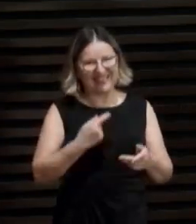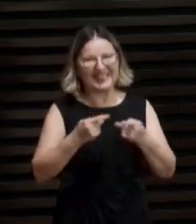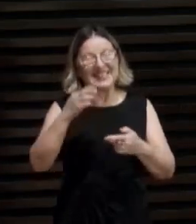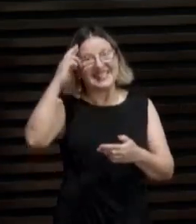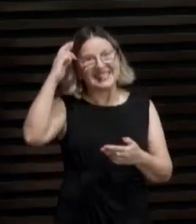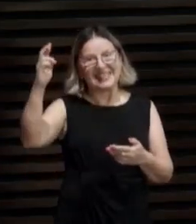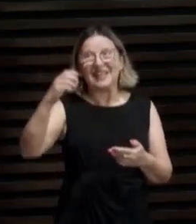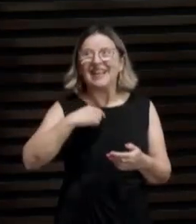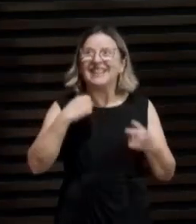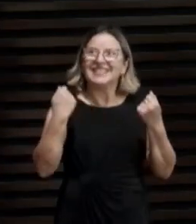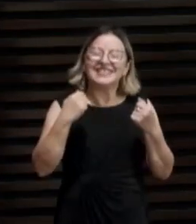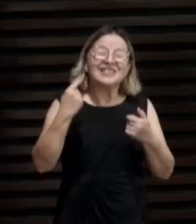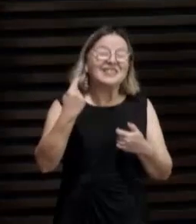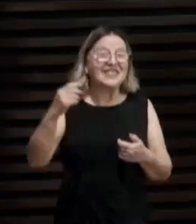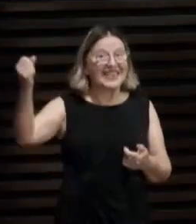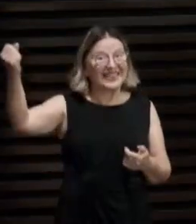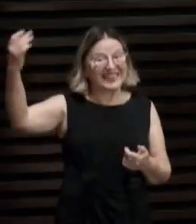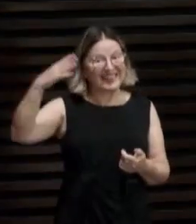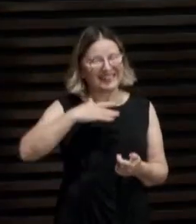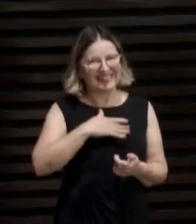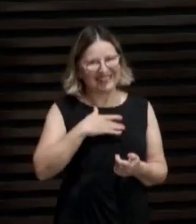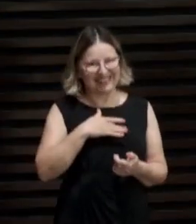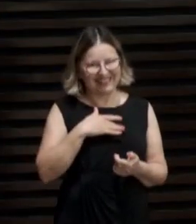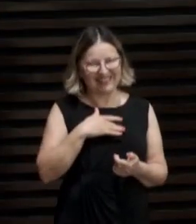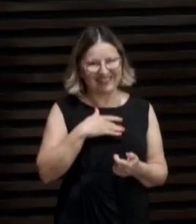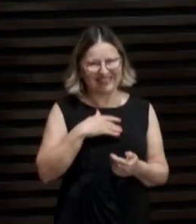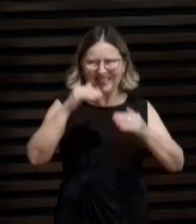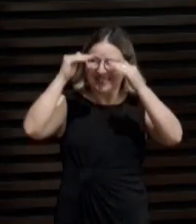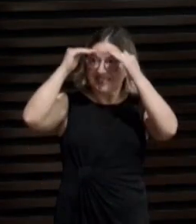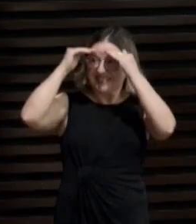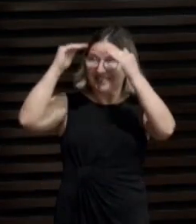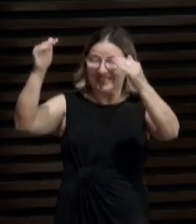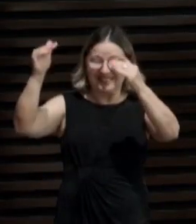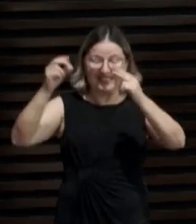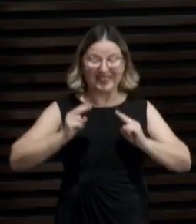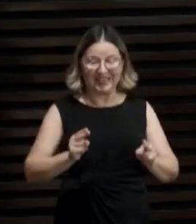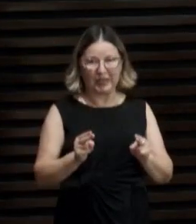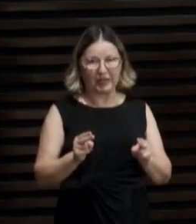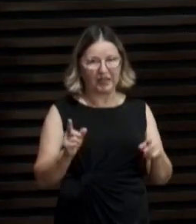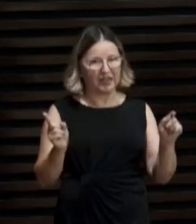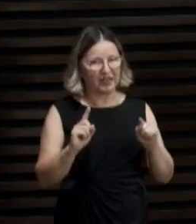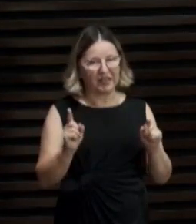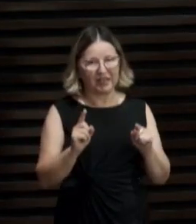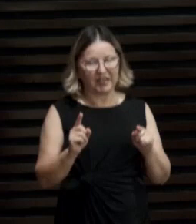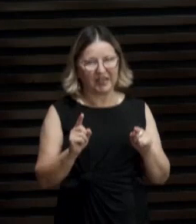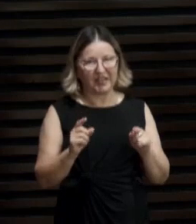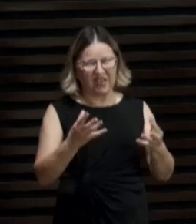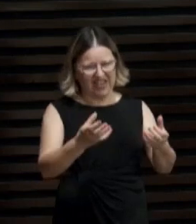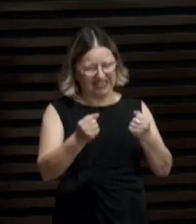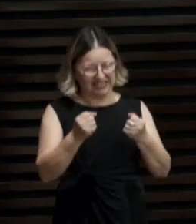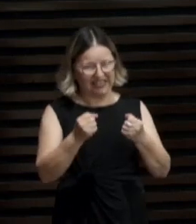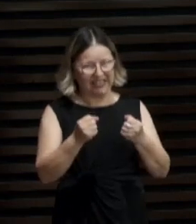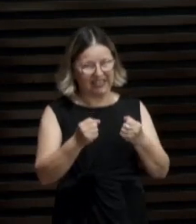eu preciso da tua graça, da tua misericórdia para viver submisso ao Senhor, para não me dobrar aos conceitos desse mundo, essas